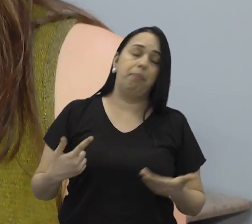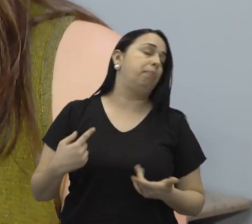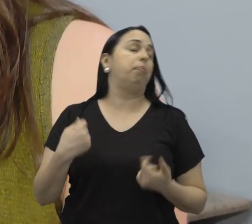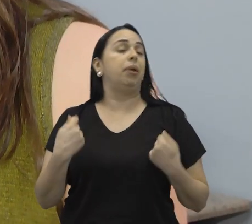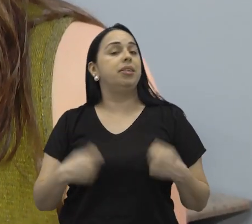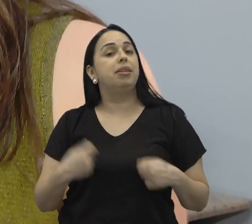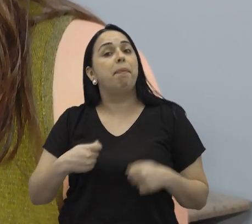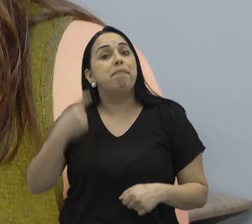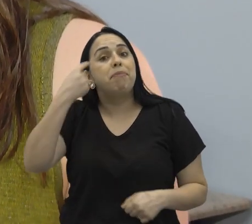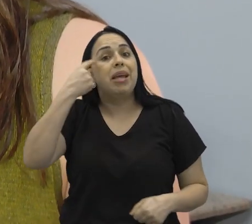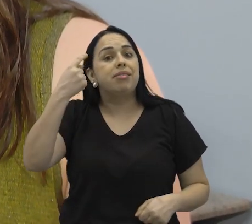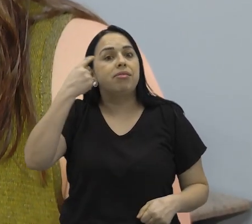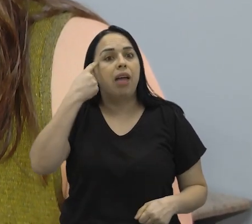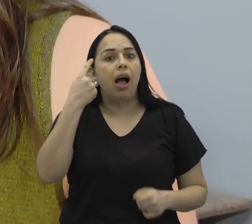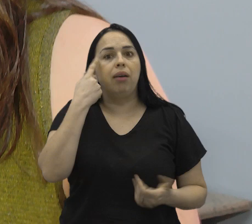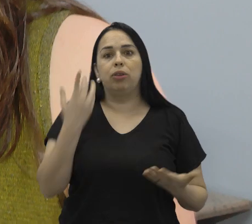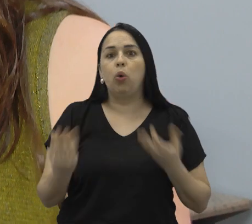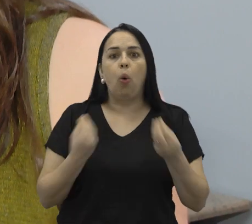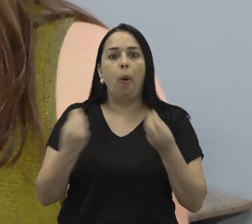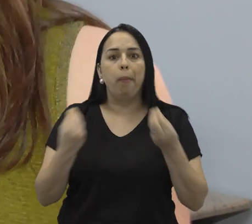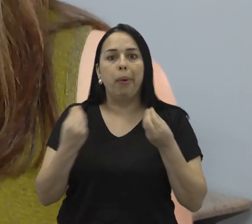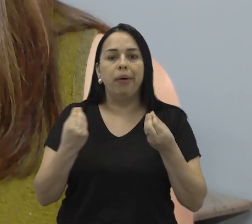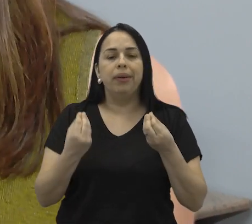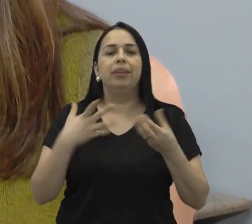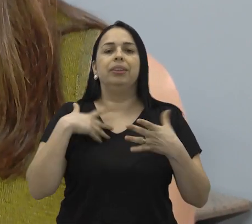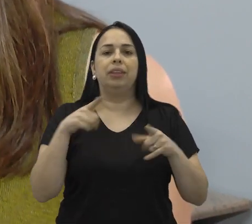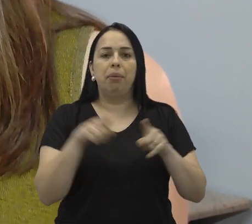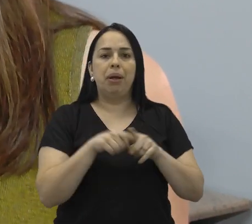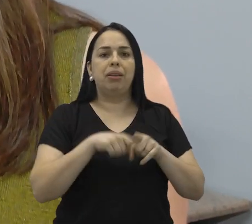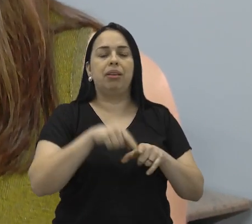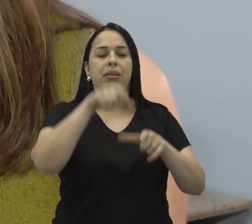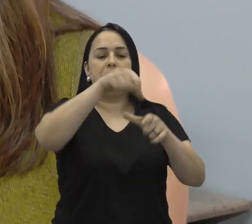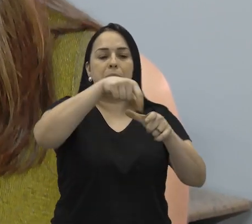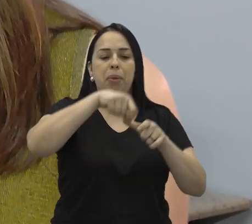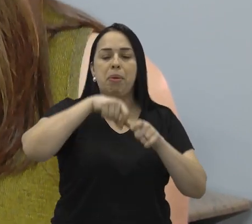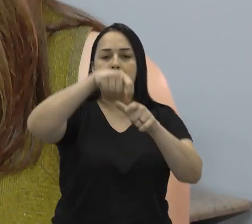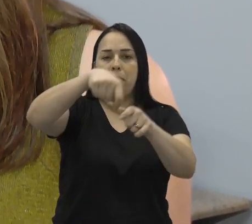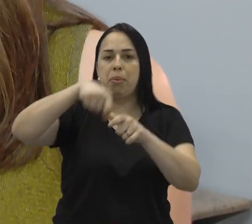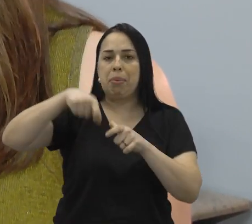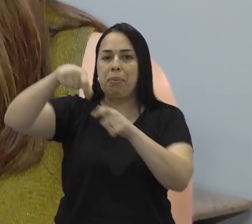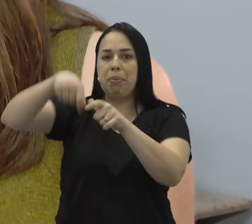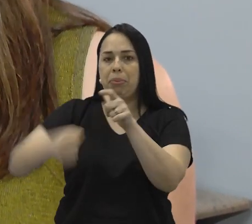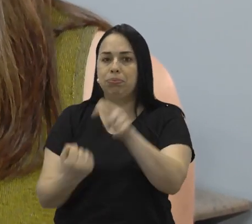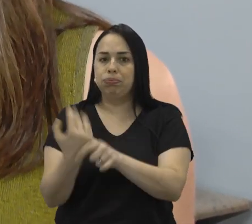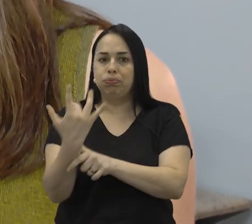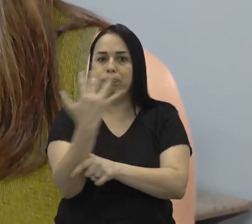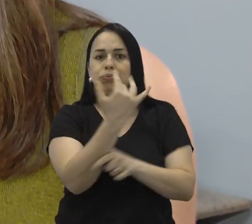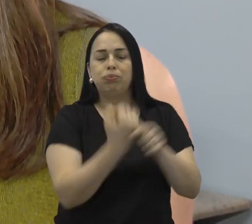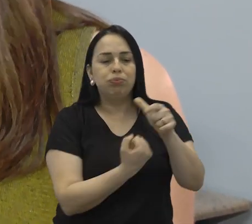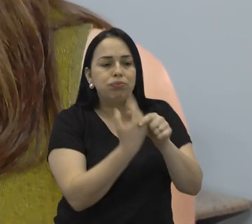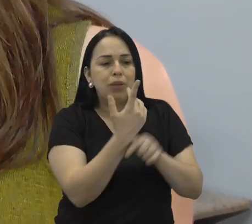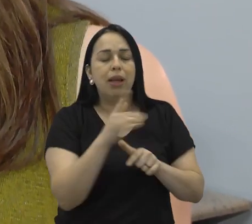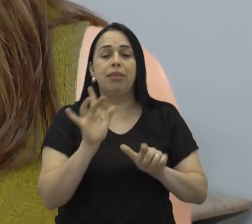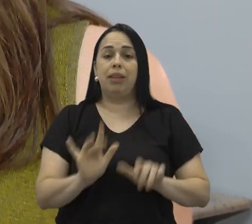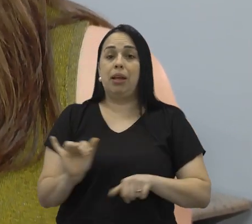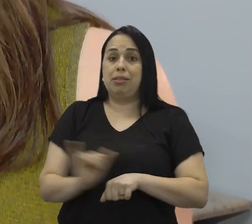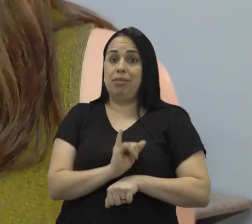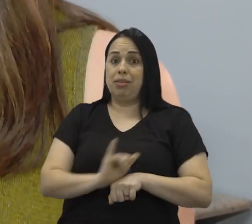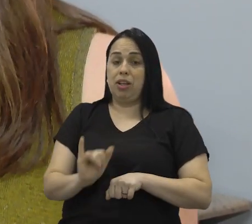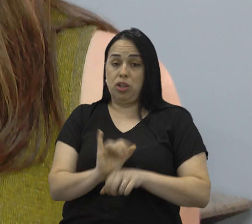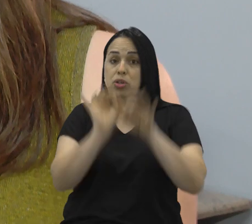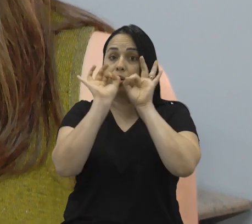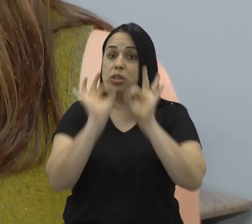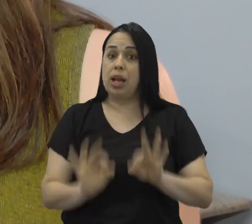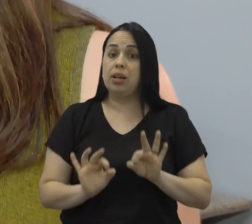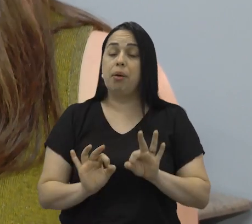pensar bastante nesse desperdício na cadeia produtiva, nos sistemas alimentares de produção de alimentos, que é onde a gente tem